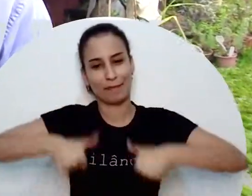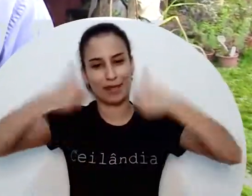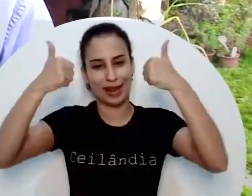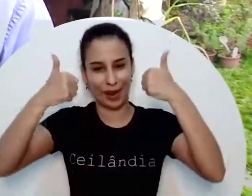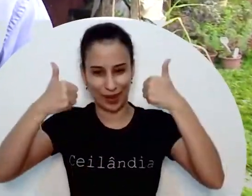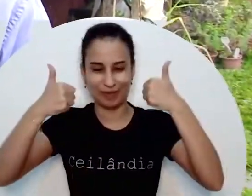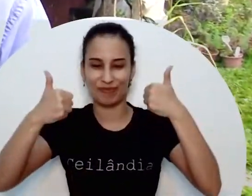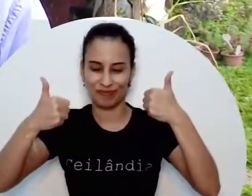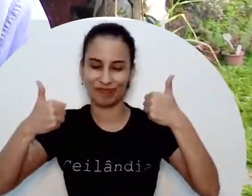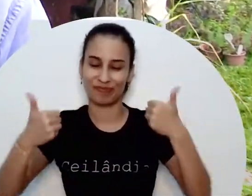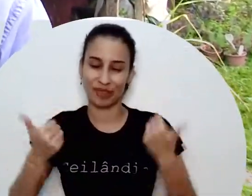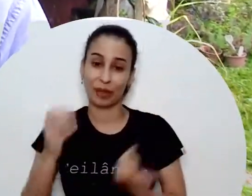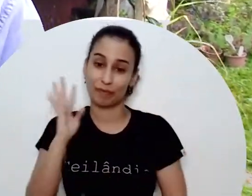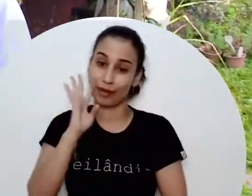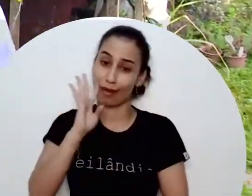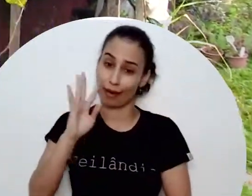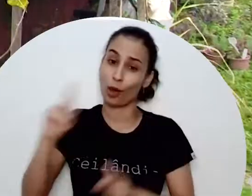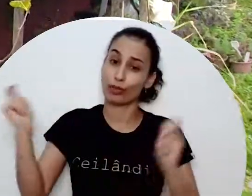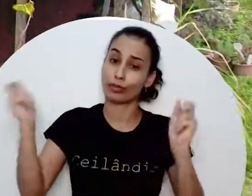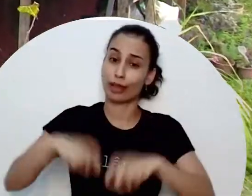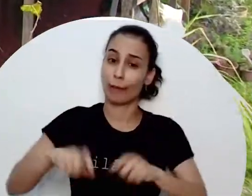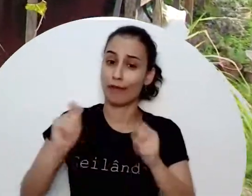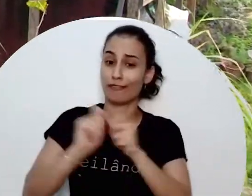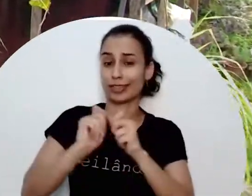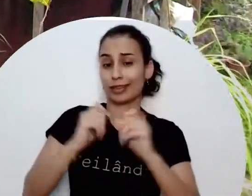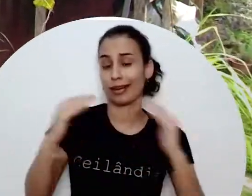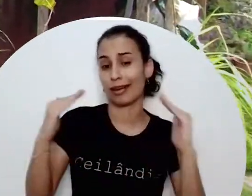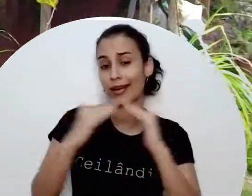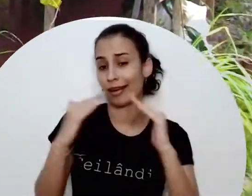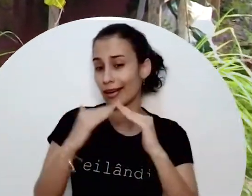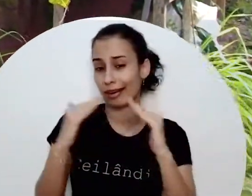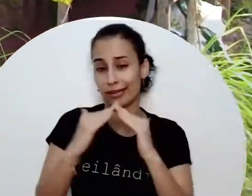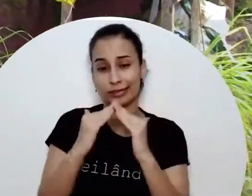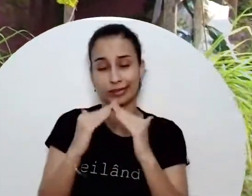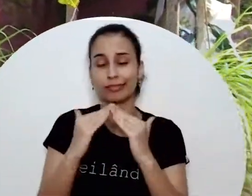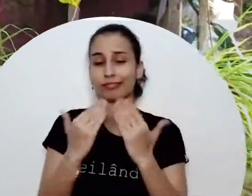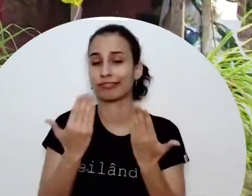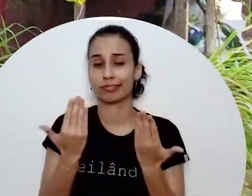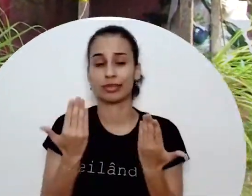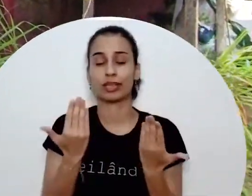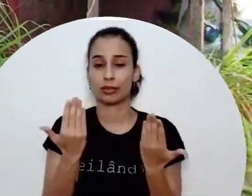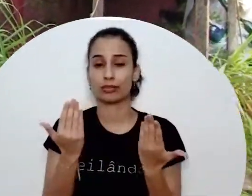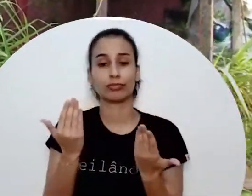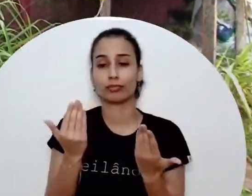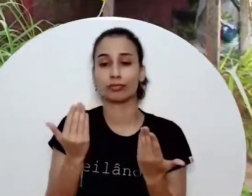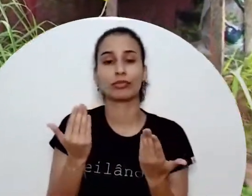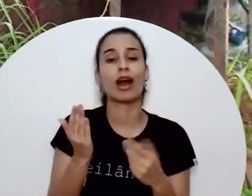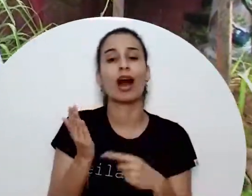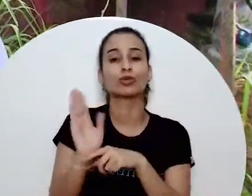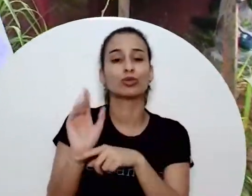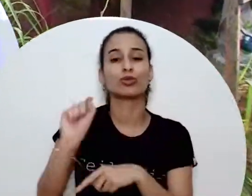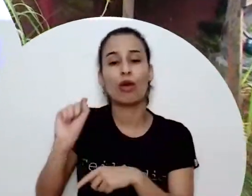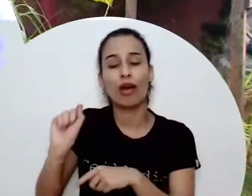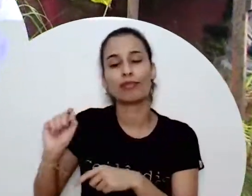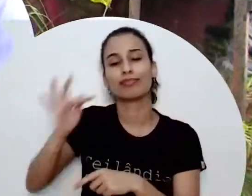depois. Então isso é bacana, dá para fazer em casa mesmo o nutriente